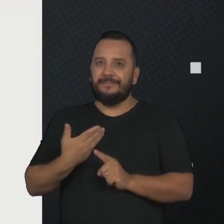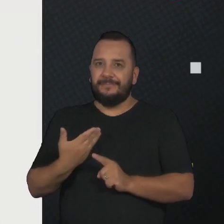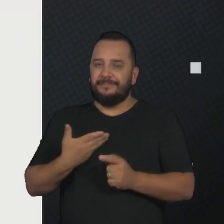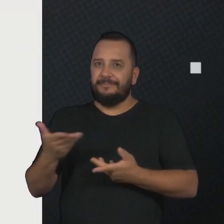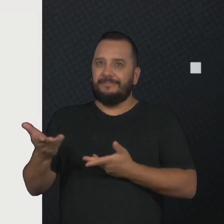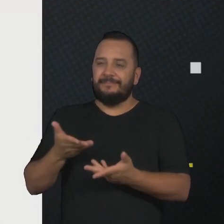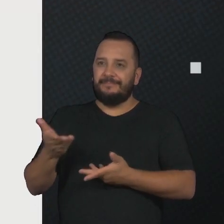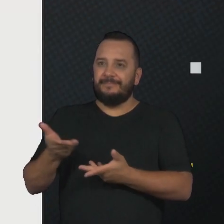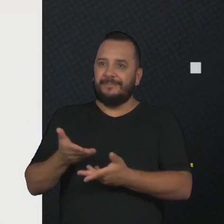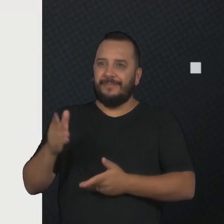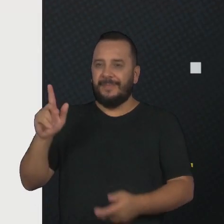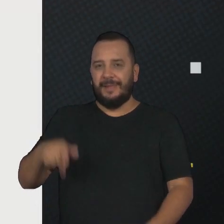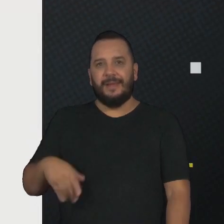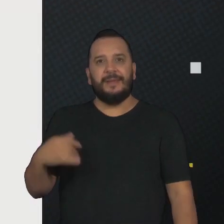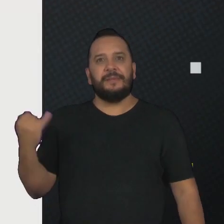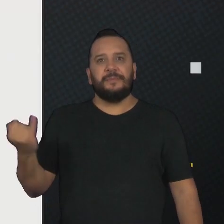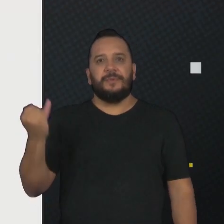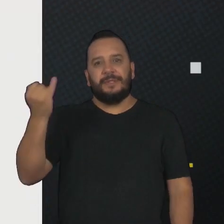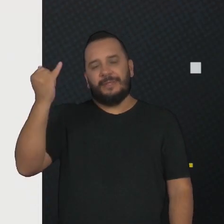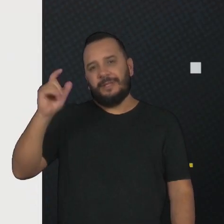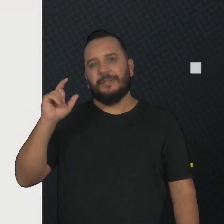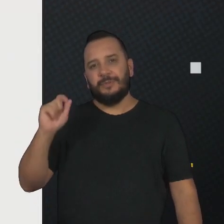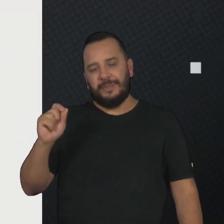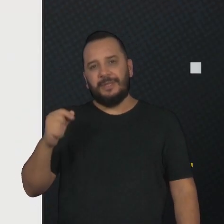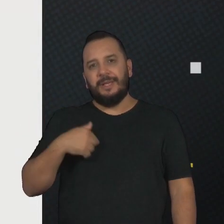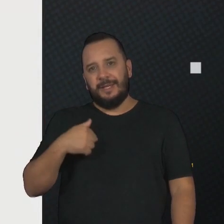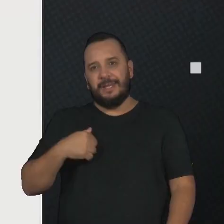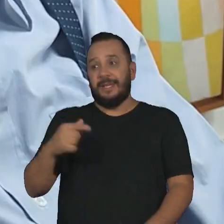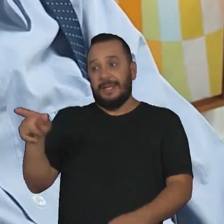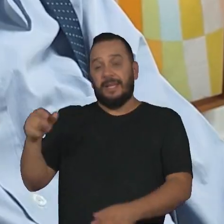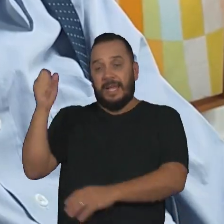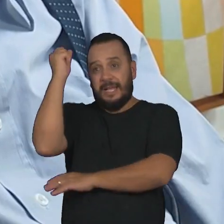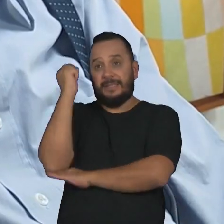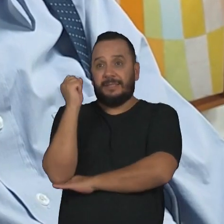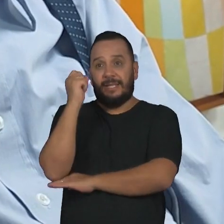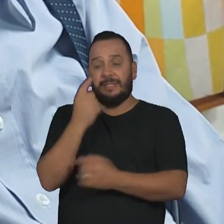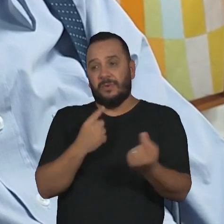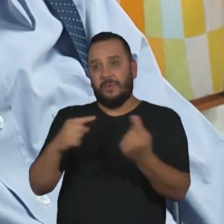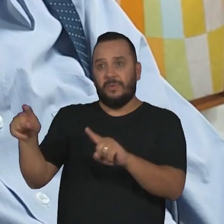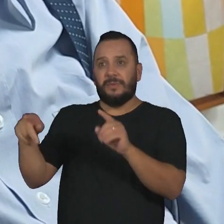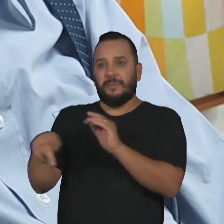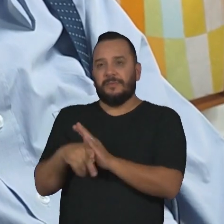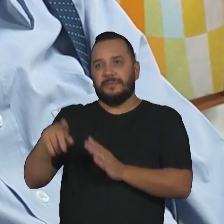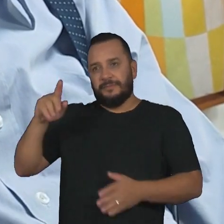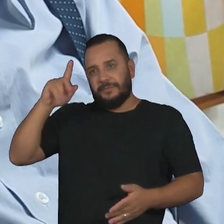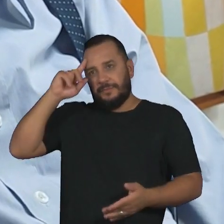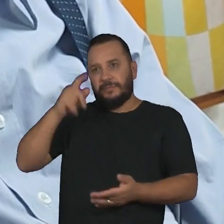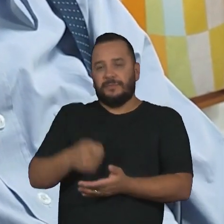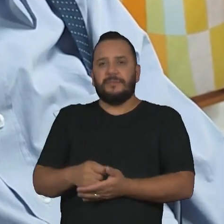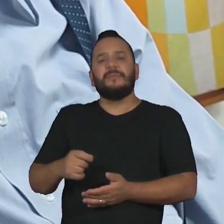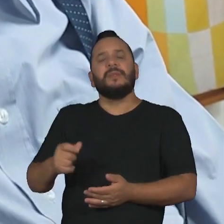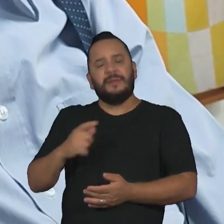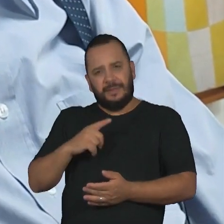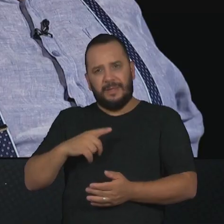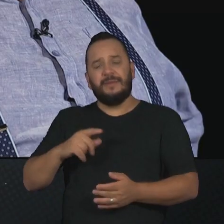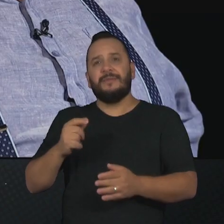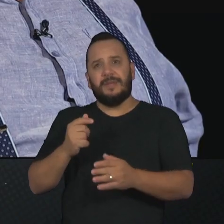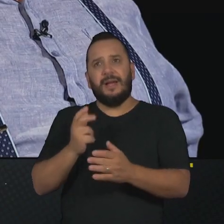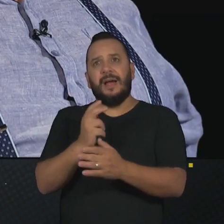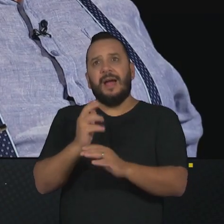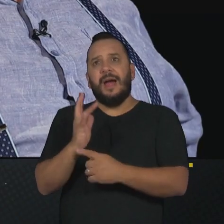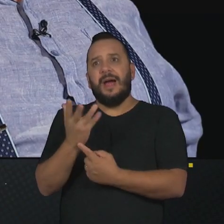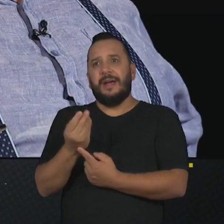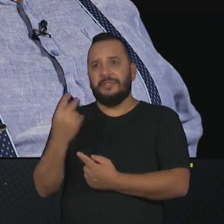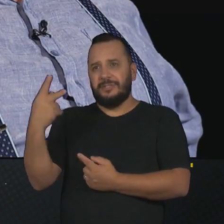ele foi muito importante na resistência contra a ditadura. Várias obras do Gilberto foram vandalizadas